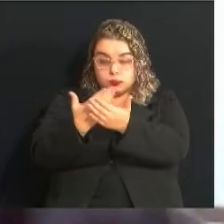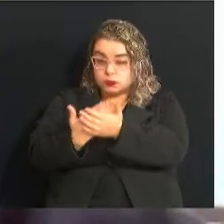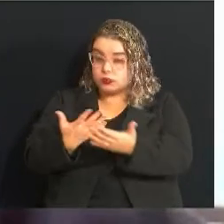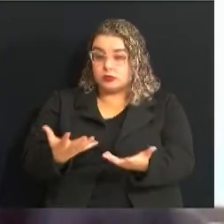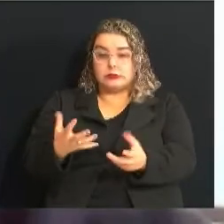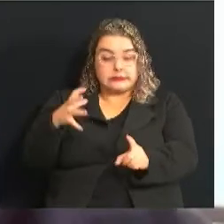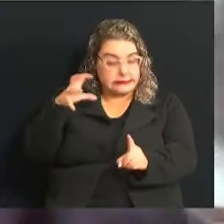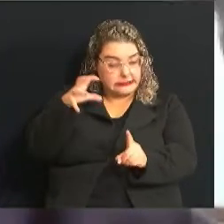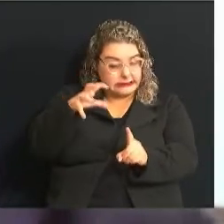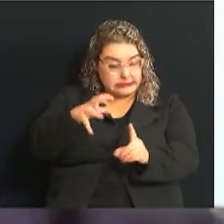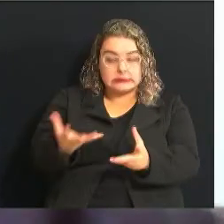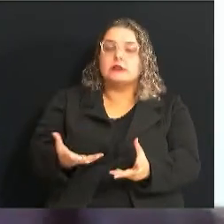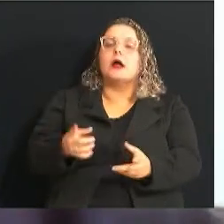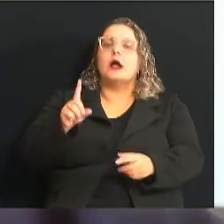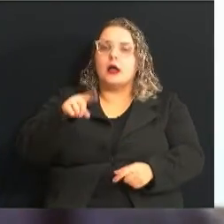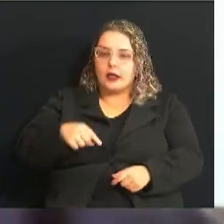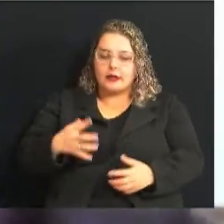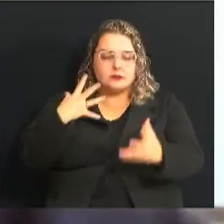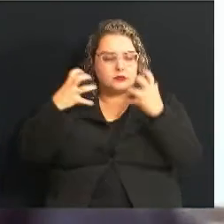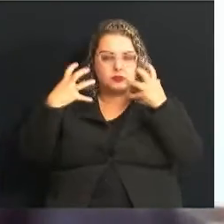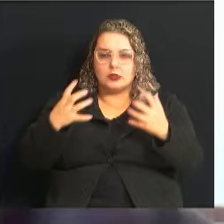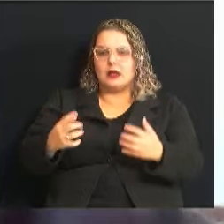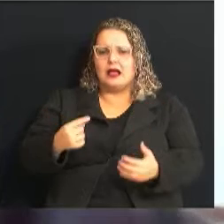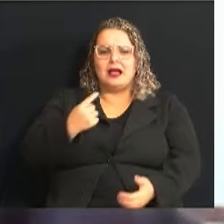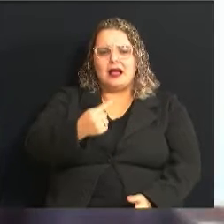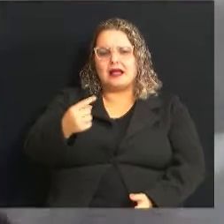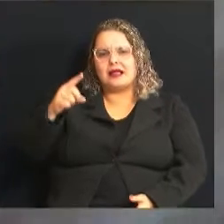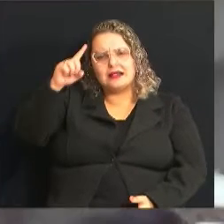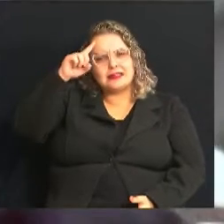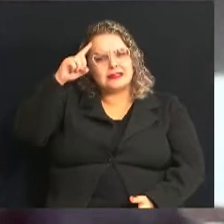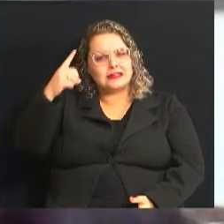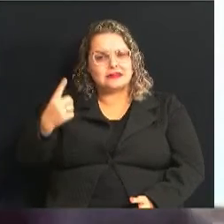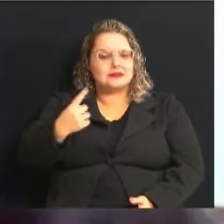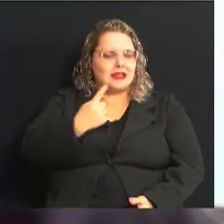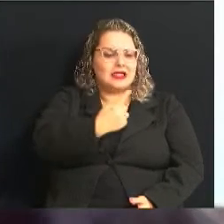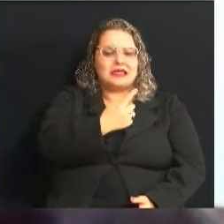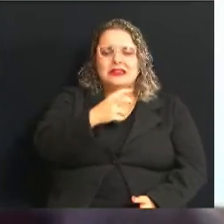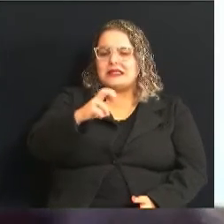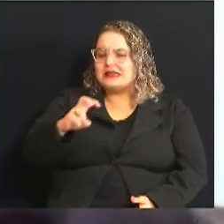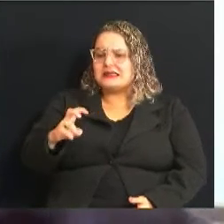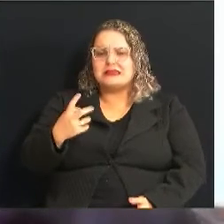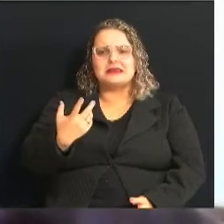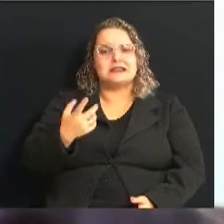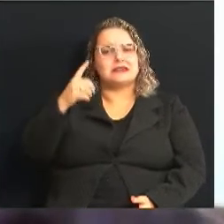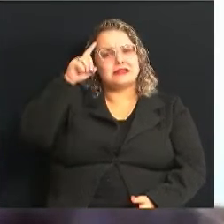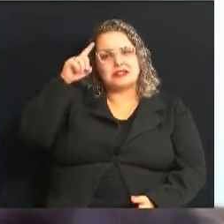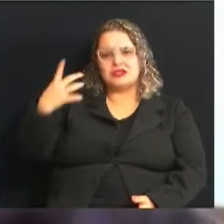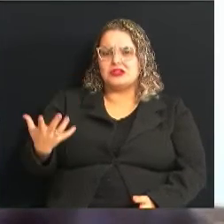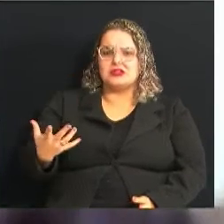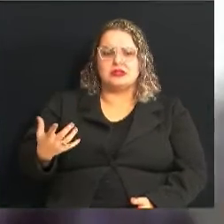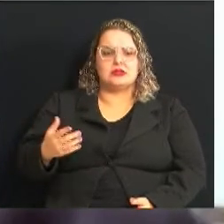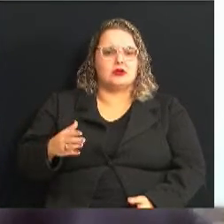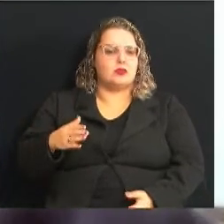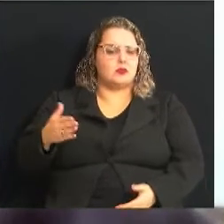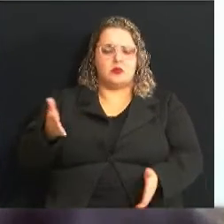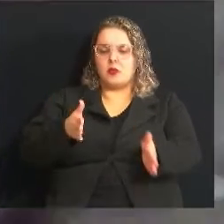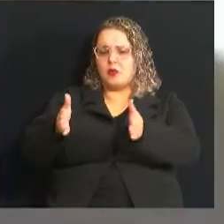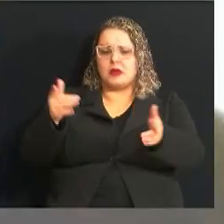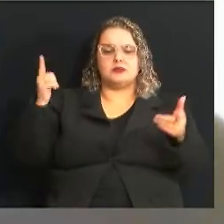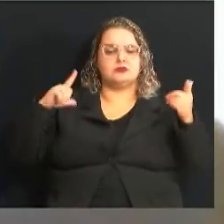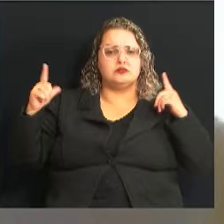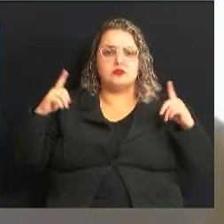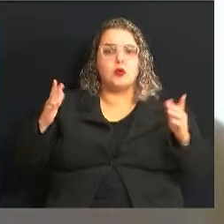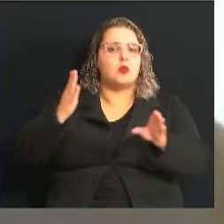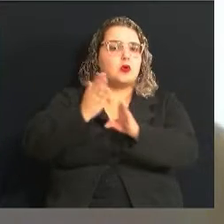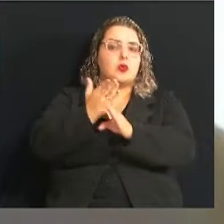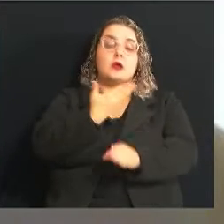um horário, pode ser a cada 15 dias para você ir num cinema, para você ir a um evento de lazer, um encontro com os